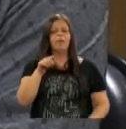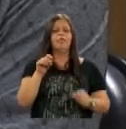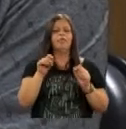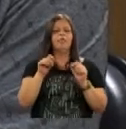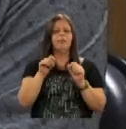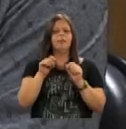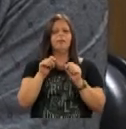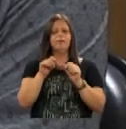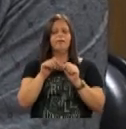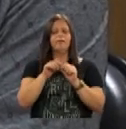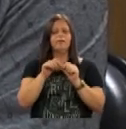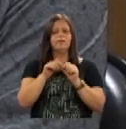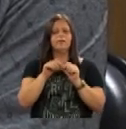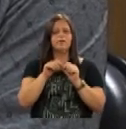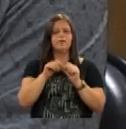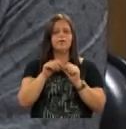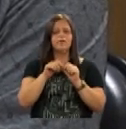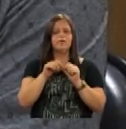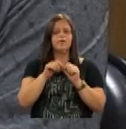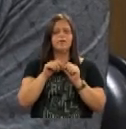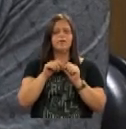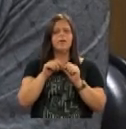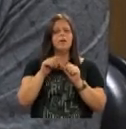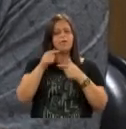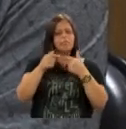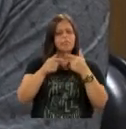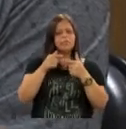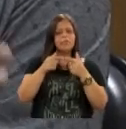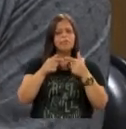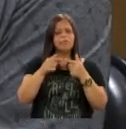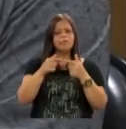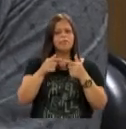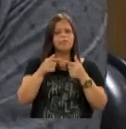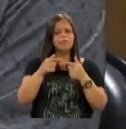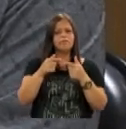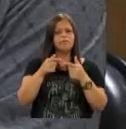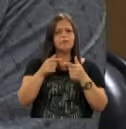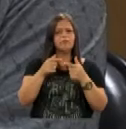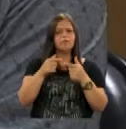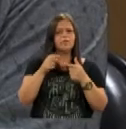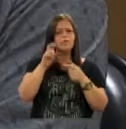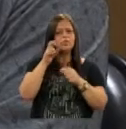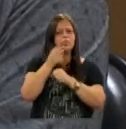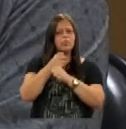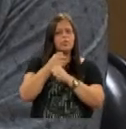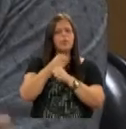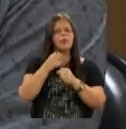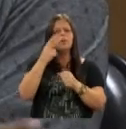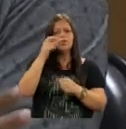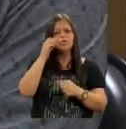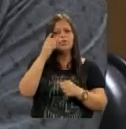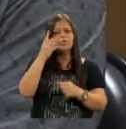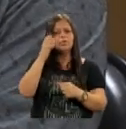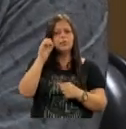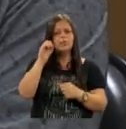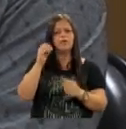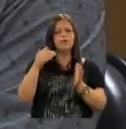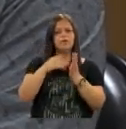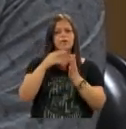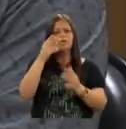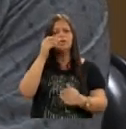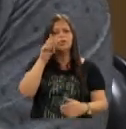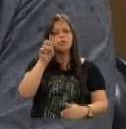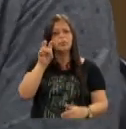são a mesma eles trabalharam com membros cinco anos é de 2010